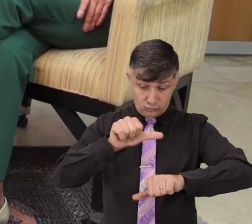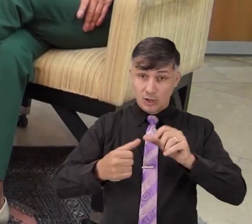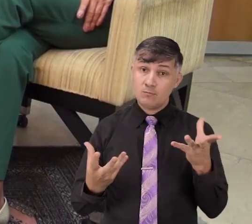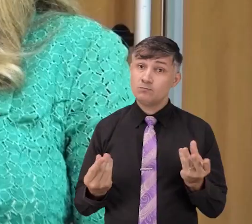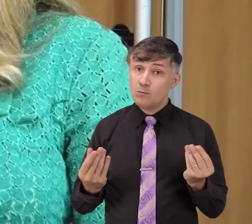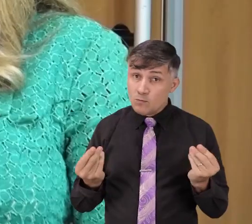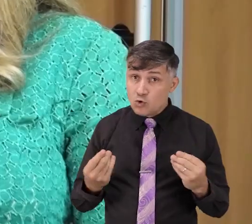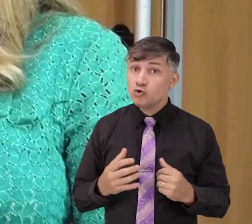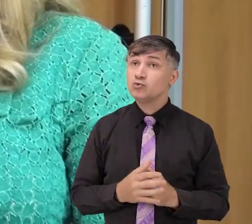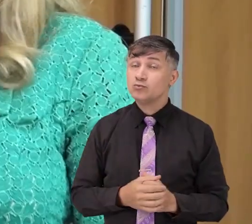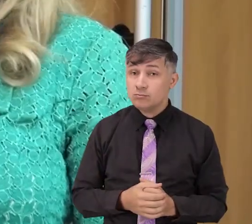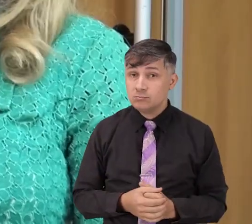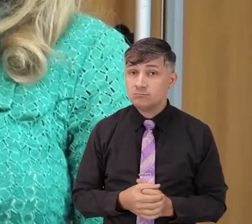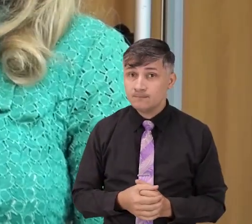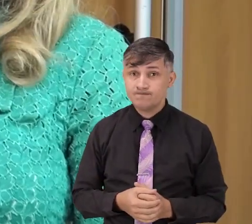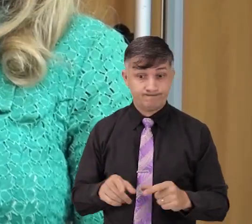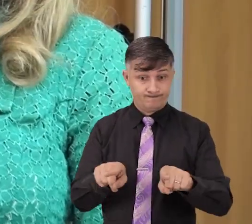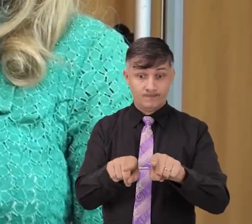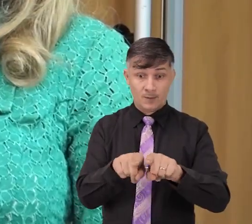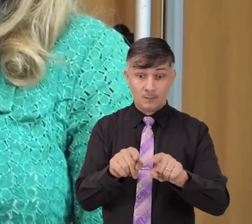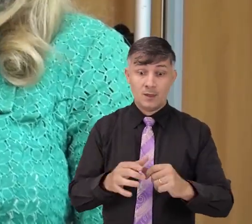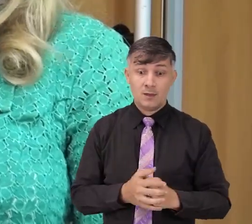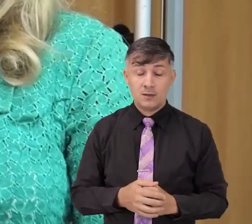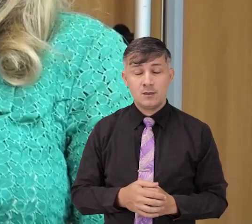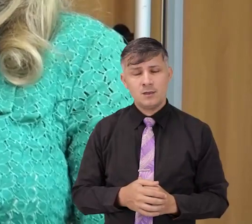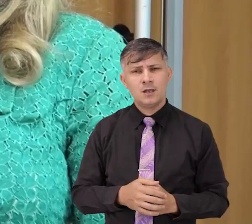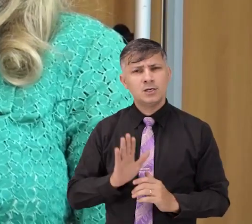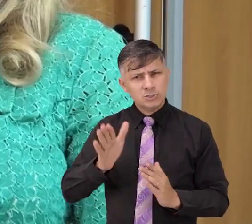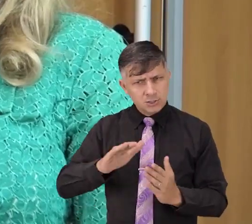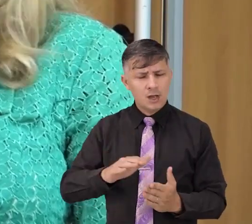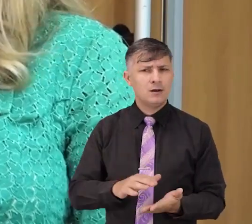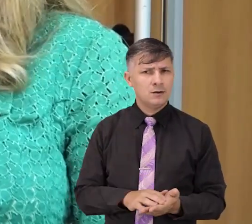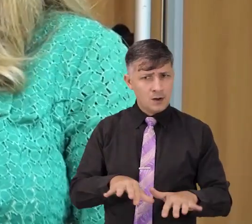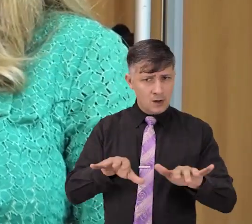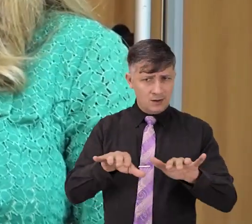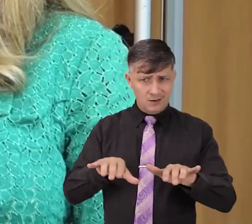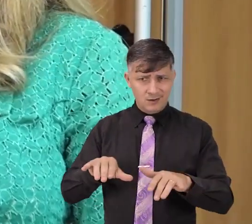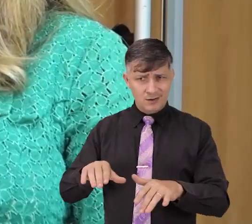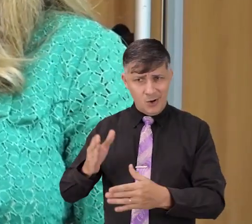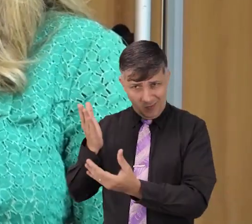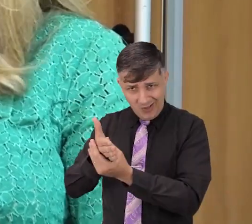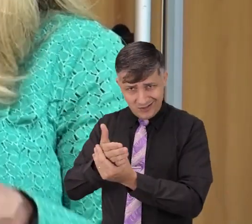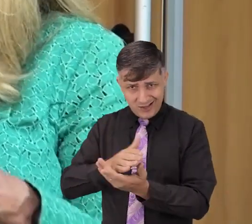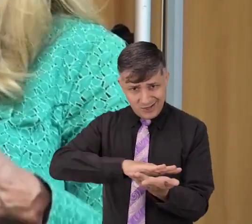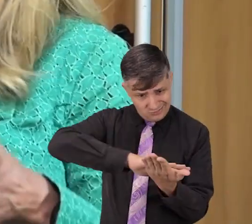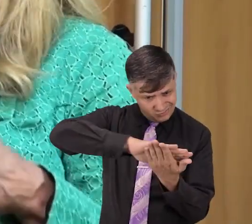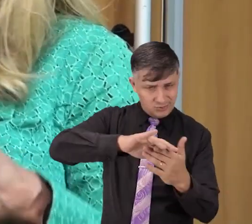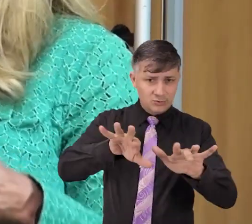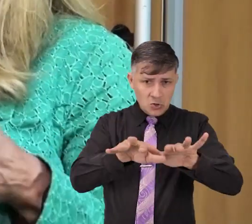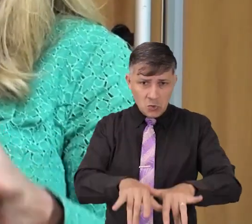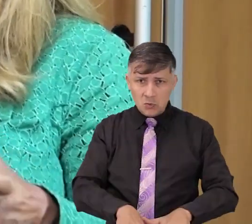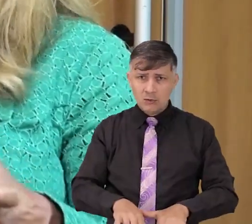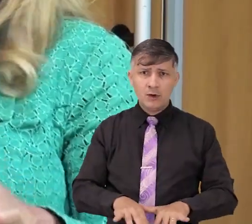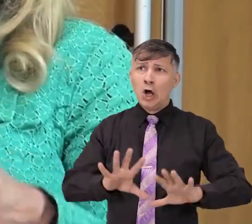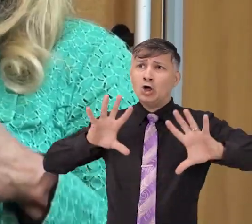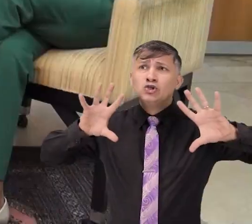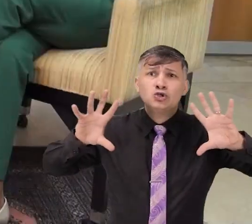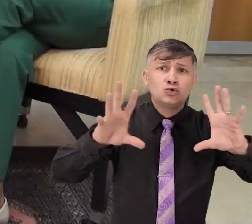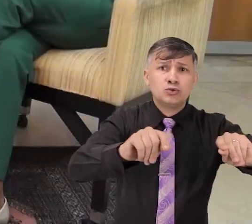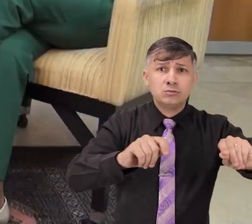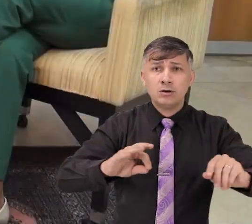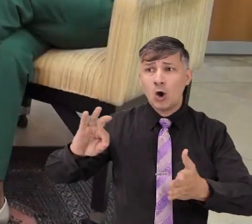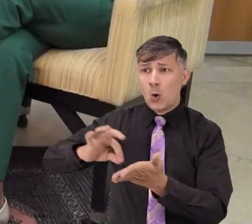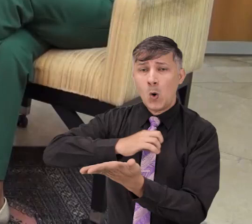da digitalização, nem todos têm condições de contratar, porque digitalizar não é fácil. Você